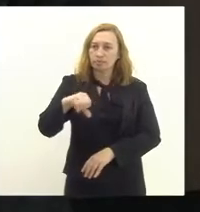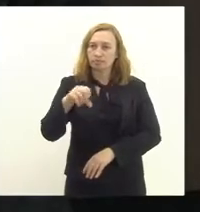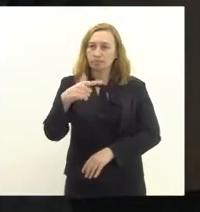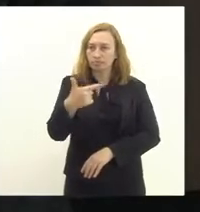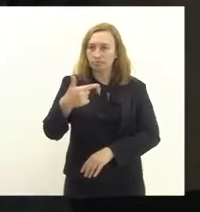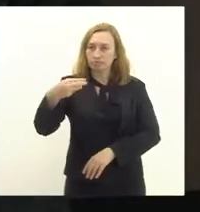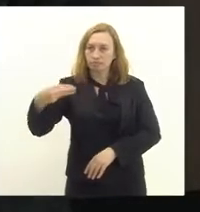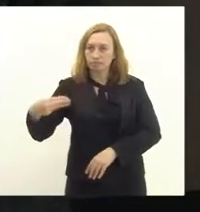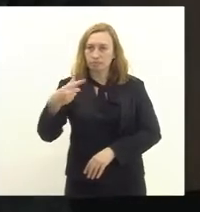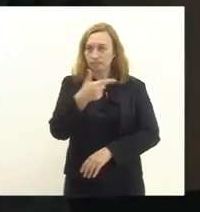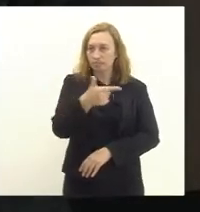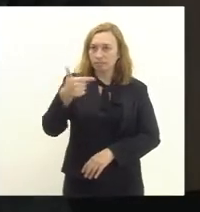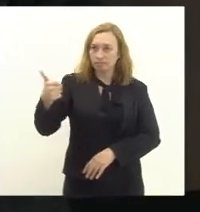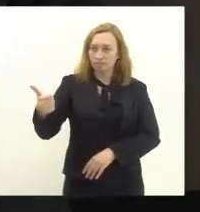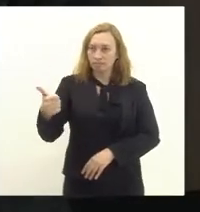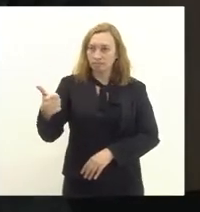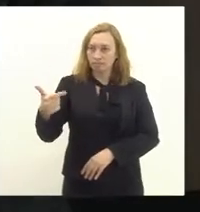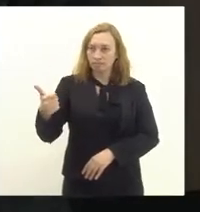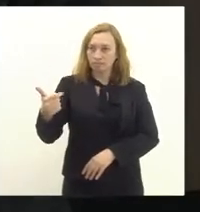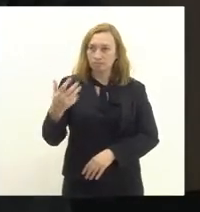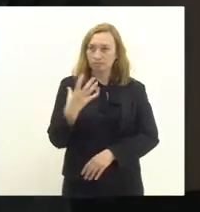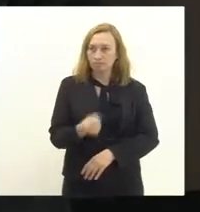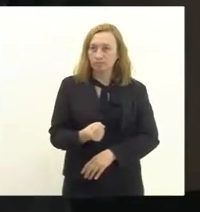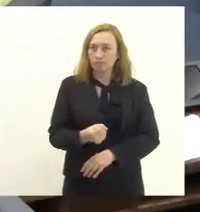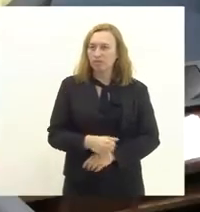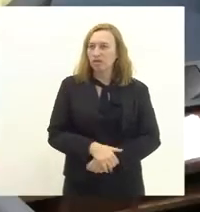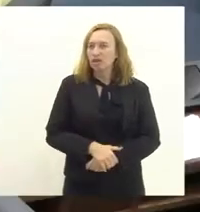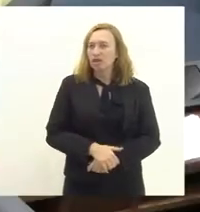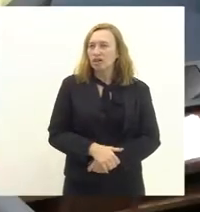5923 de 2022 é favorável.